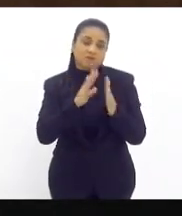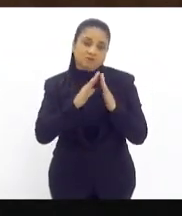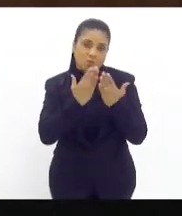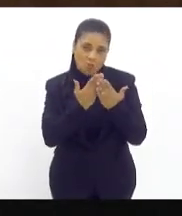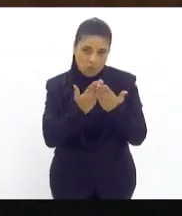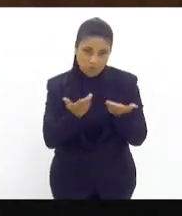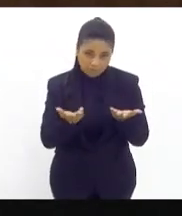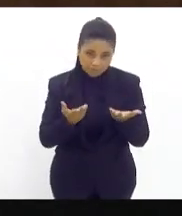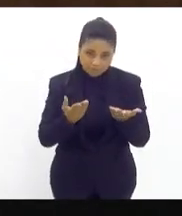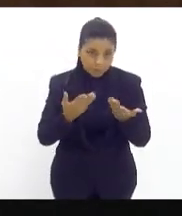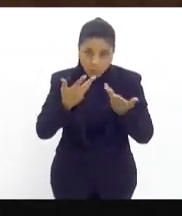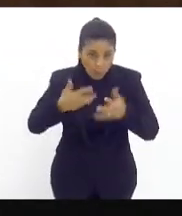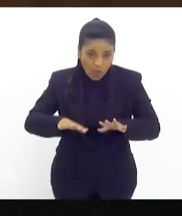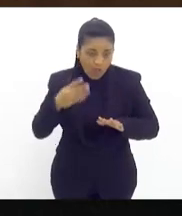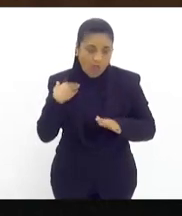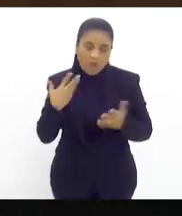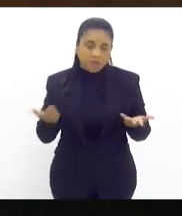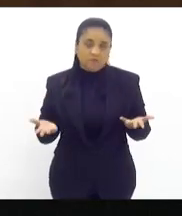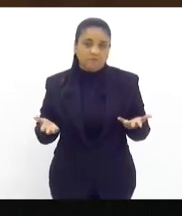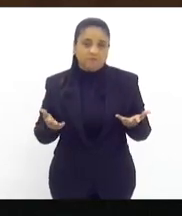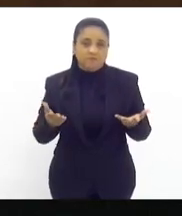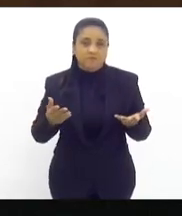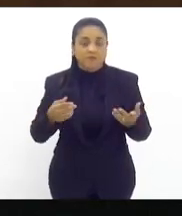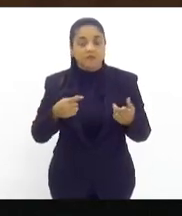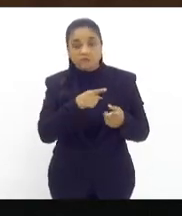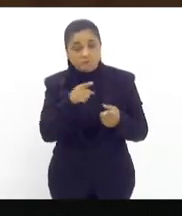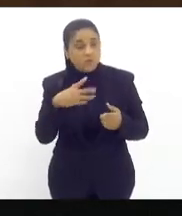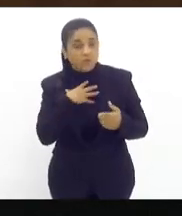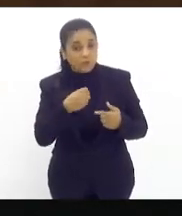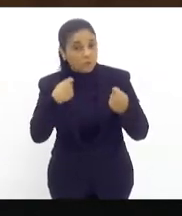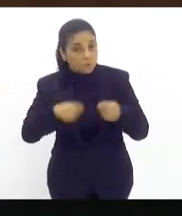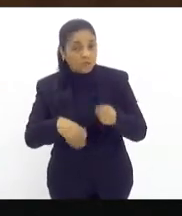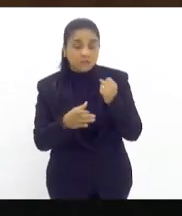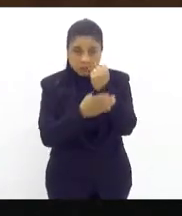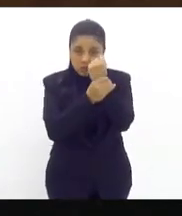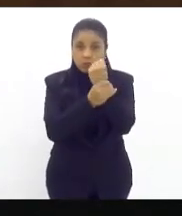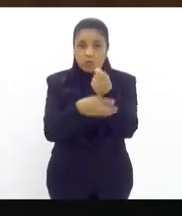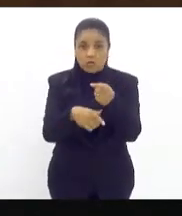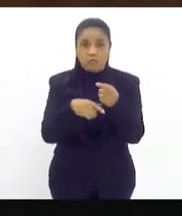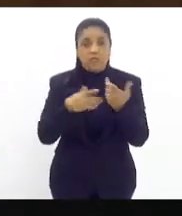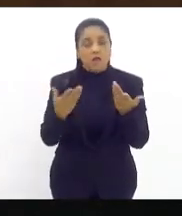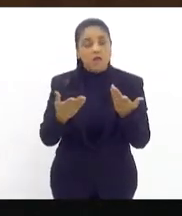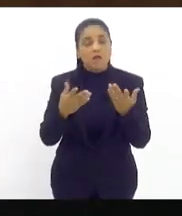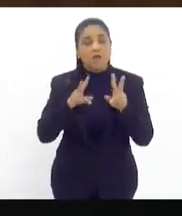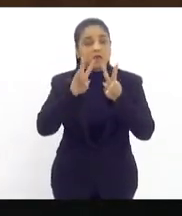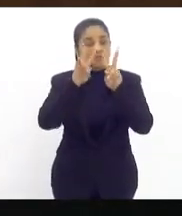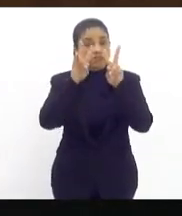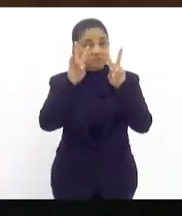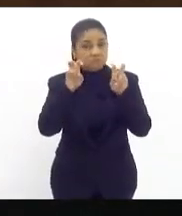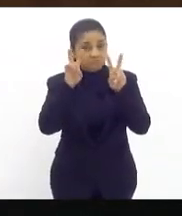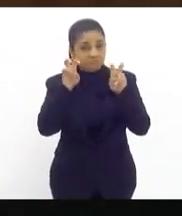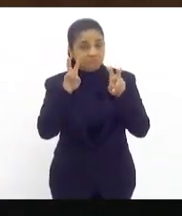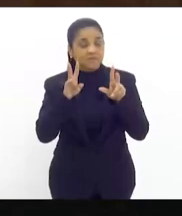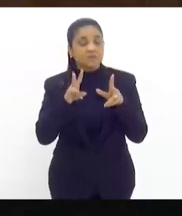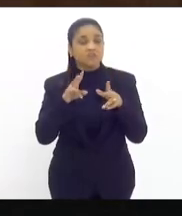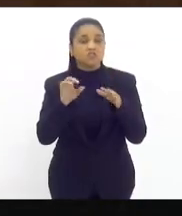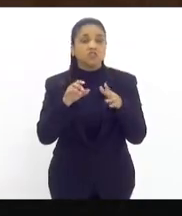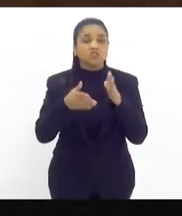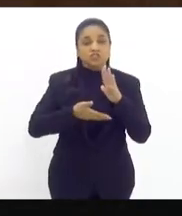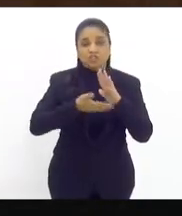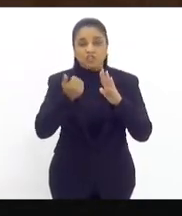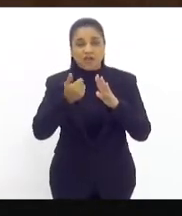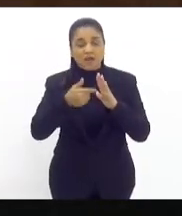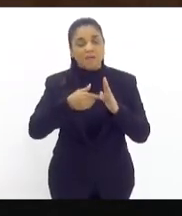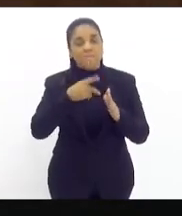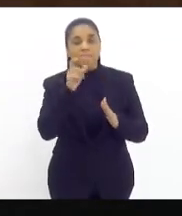precise de segurança é só isso o grande problema é falar de segurança na porta das escolas se tirar a palavra polícia se